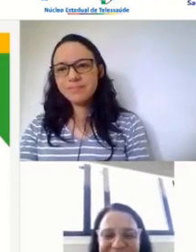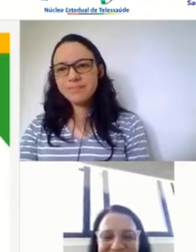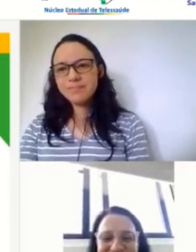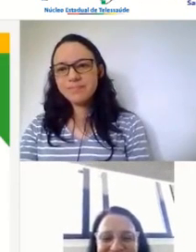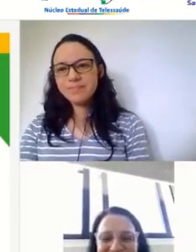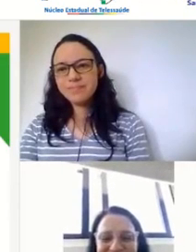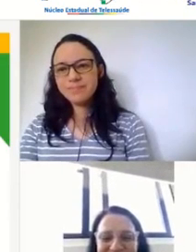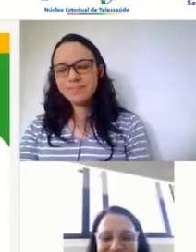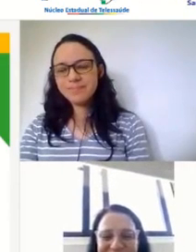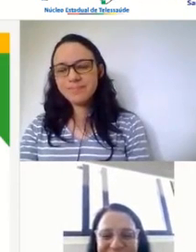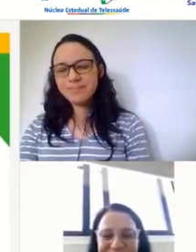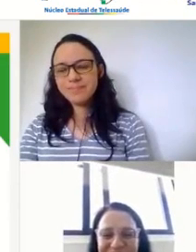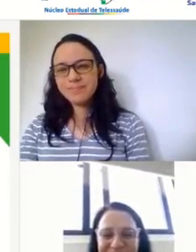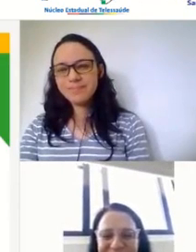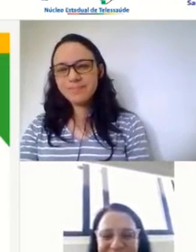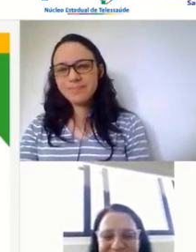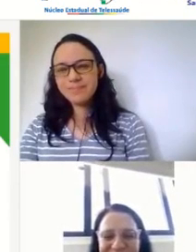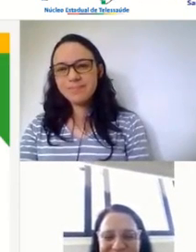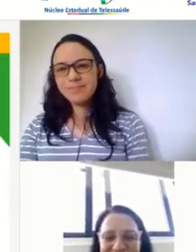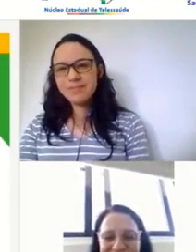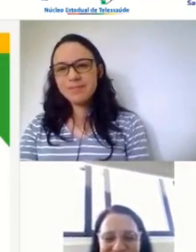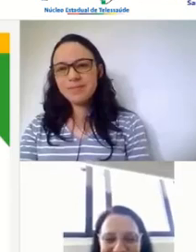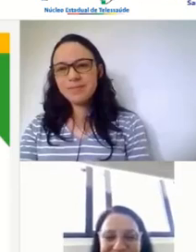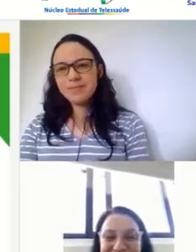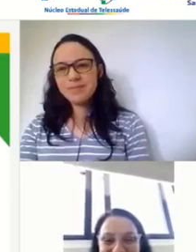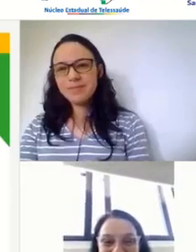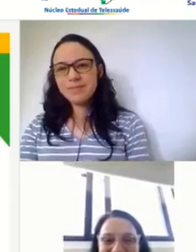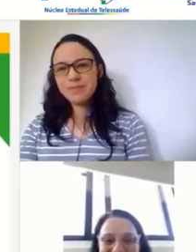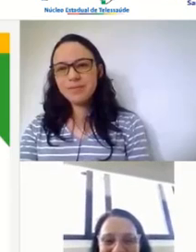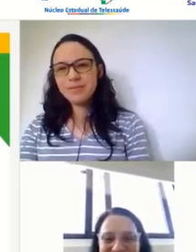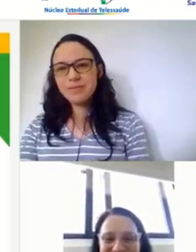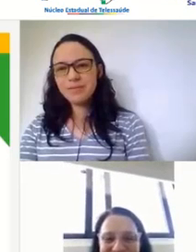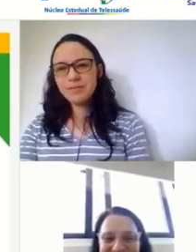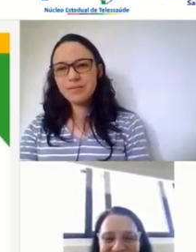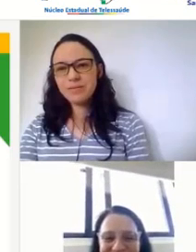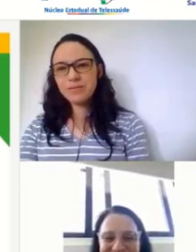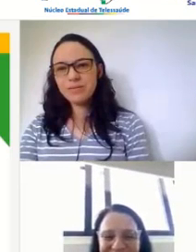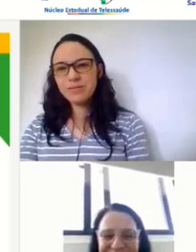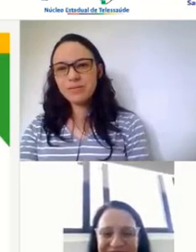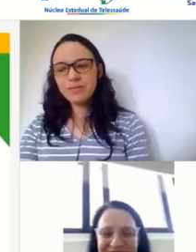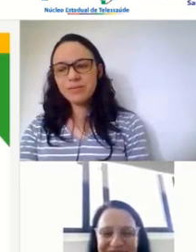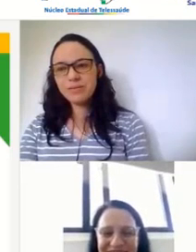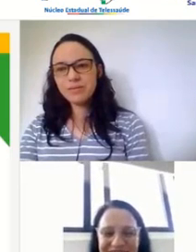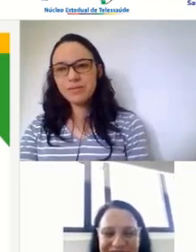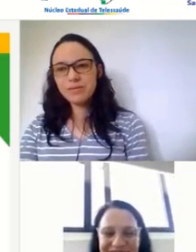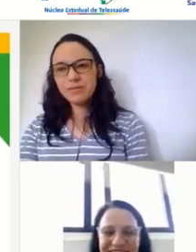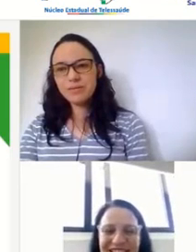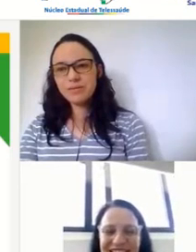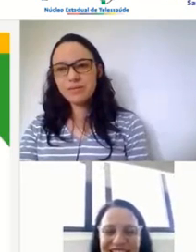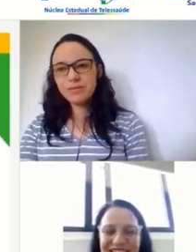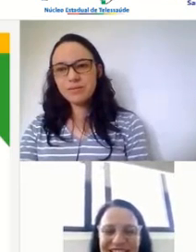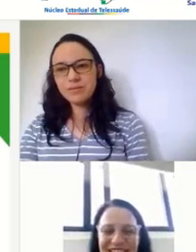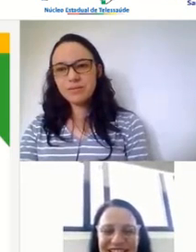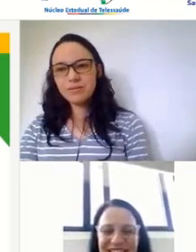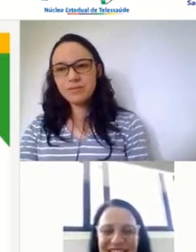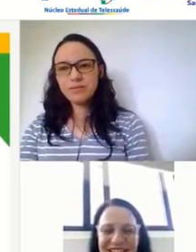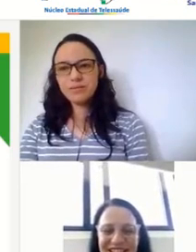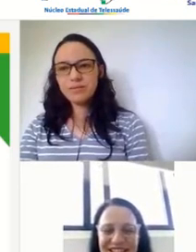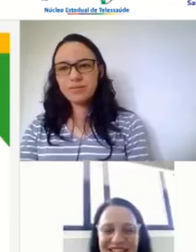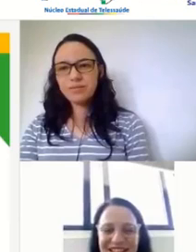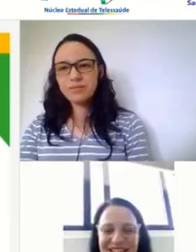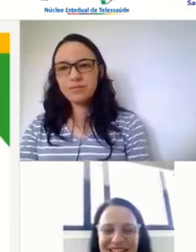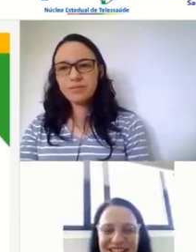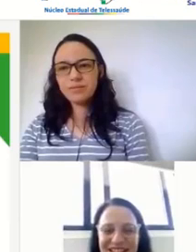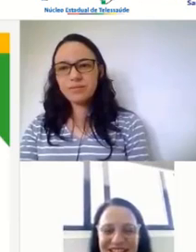professora cultura benefício imagem no instagram a gente tá com residente aqui ó